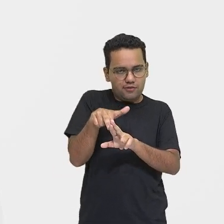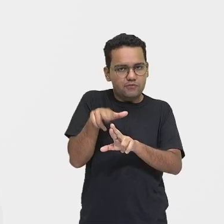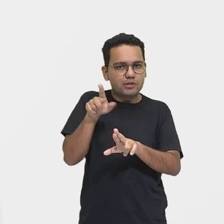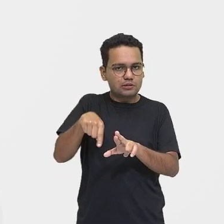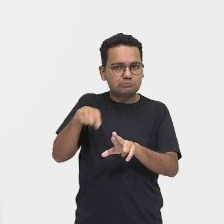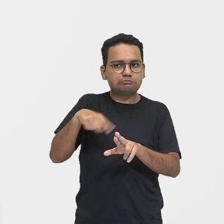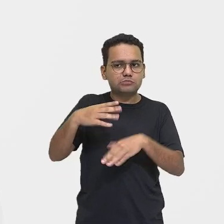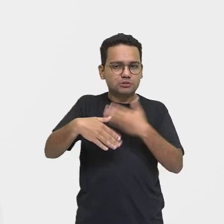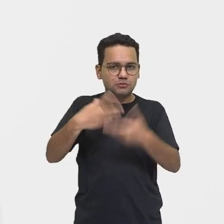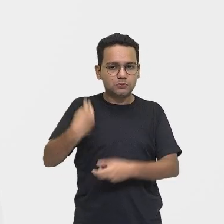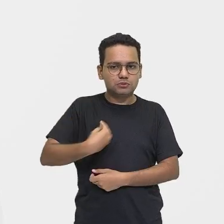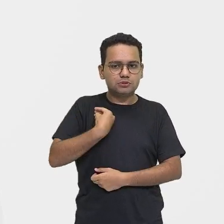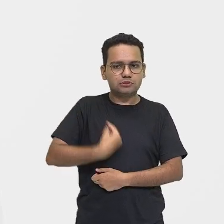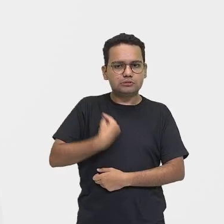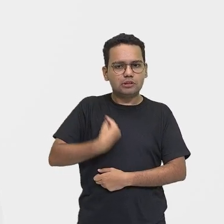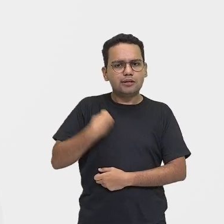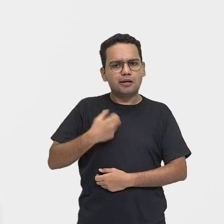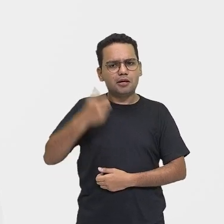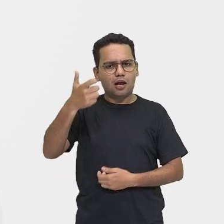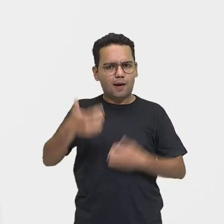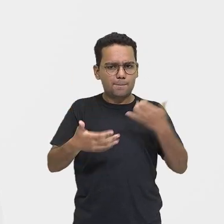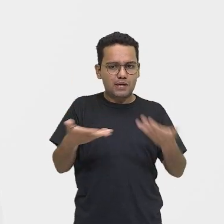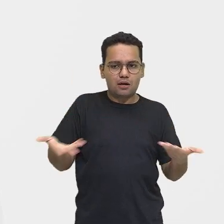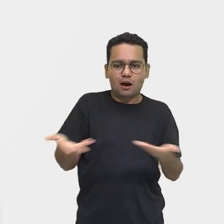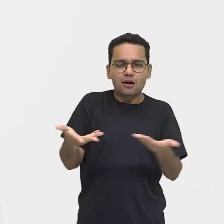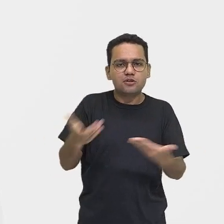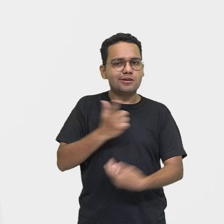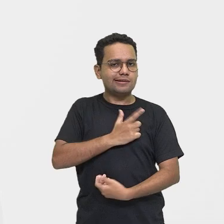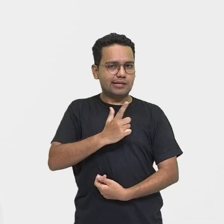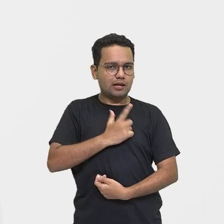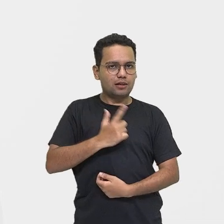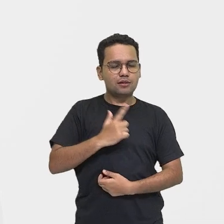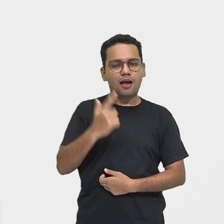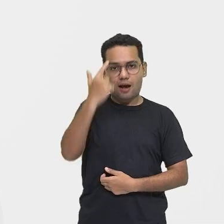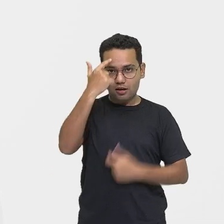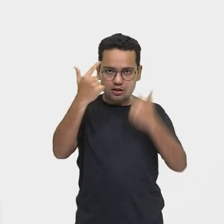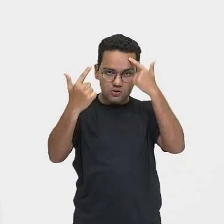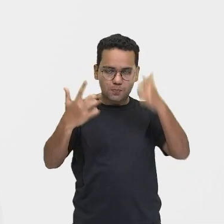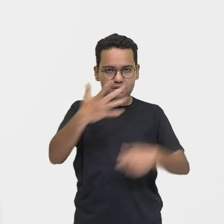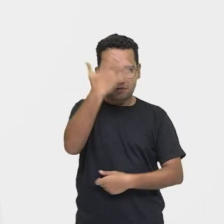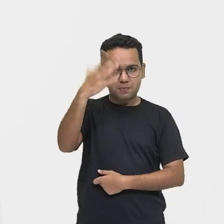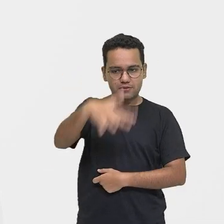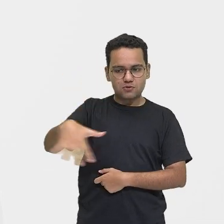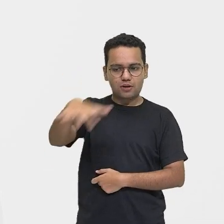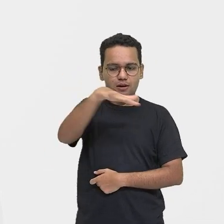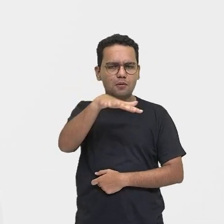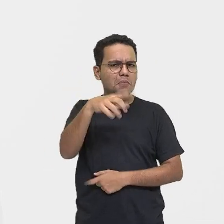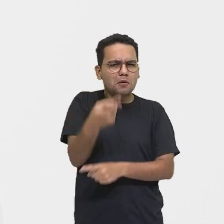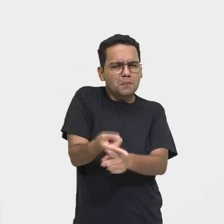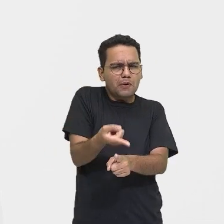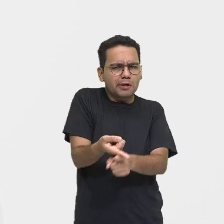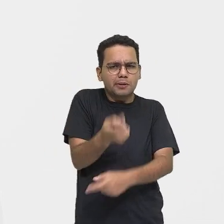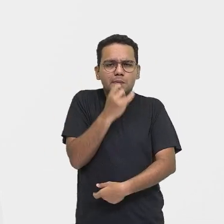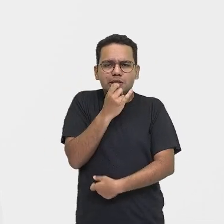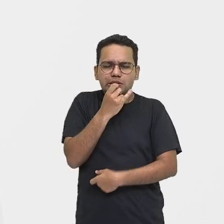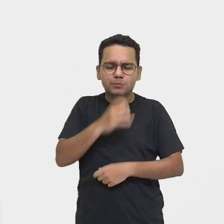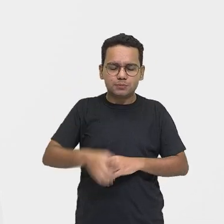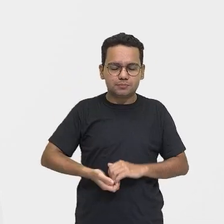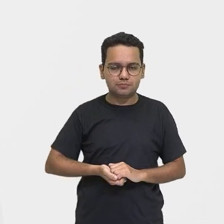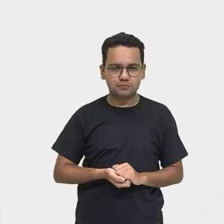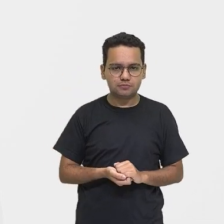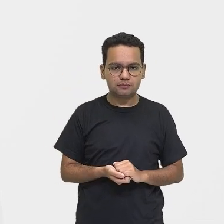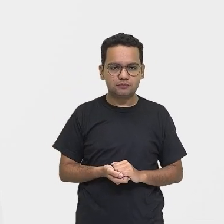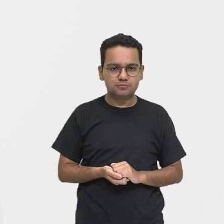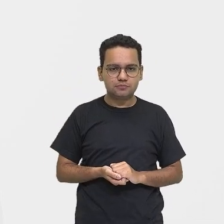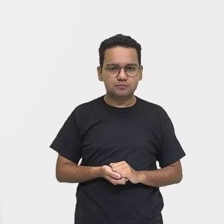dos assuntos que mais incitam a curiosidade das pessoas. Porque a origem da vida,